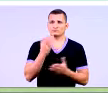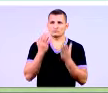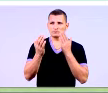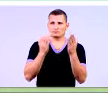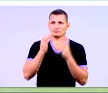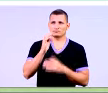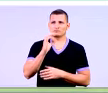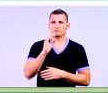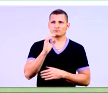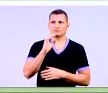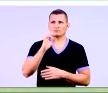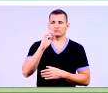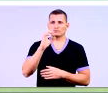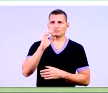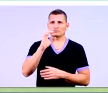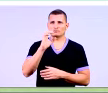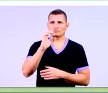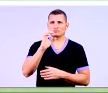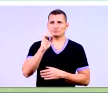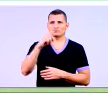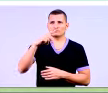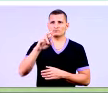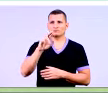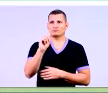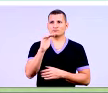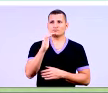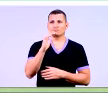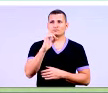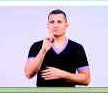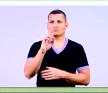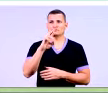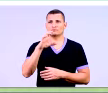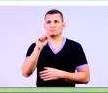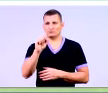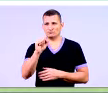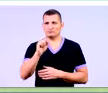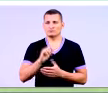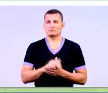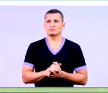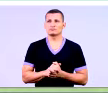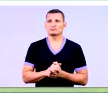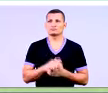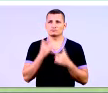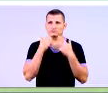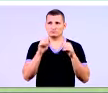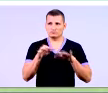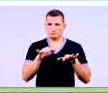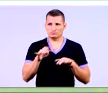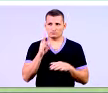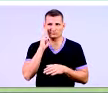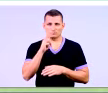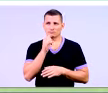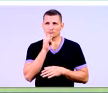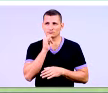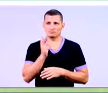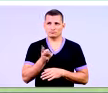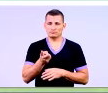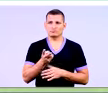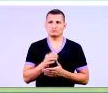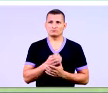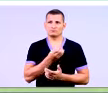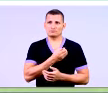em linguagem de programação a gente usa isso com muita freqüência quer ver um exemplo da mesma média o aluno só é